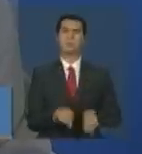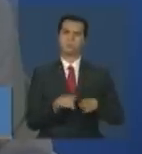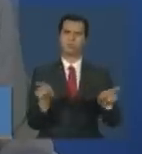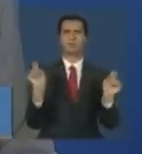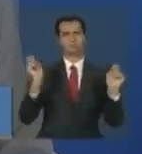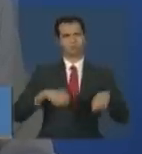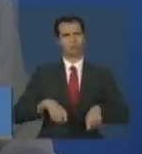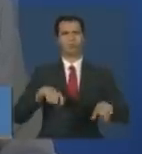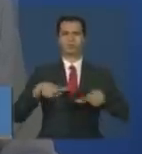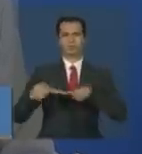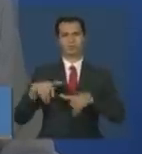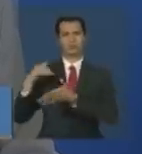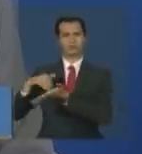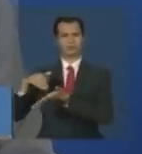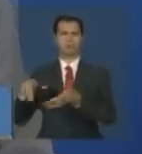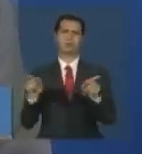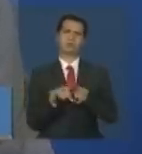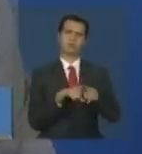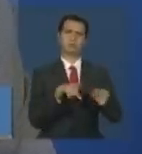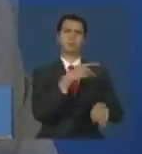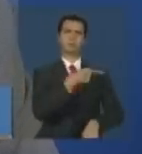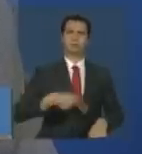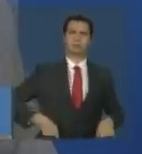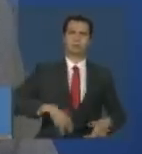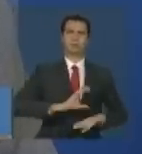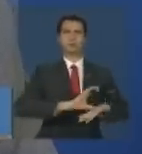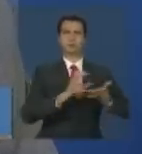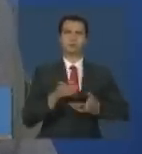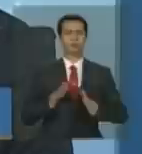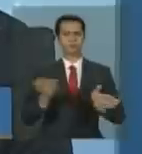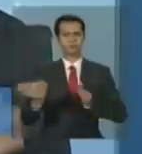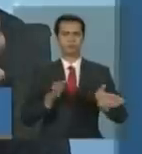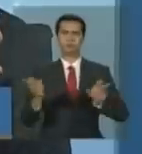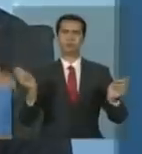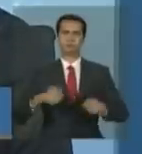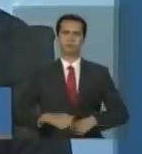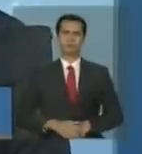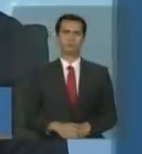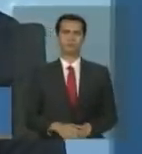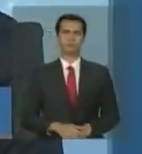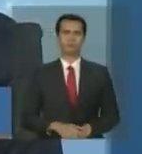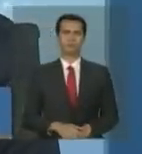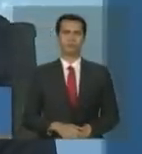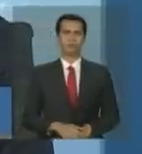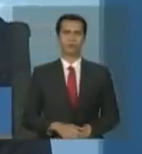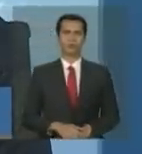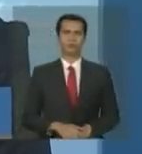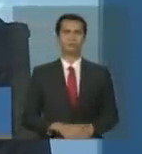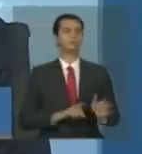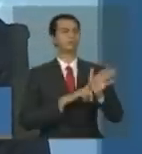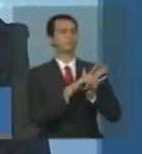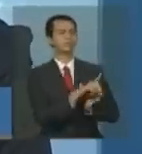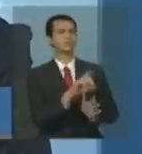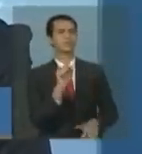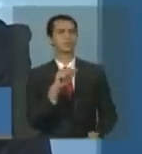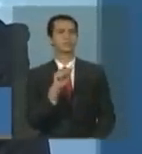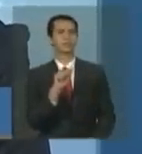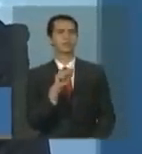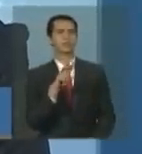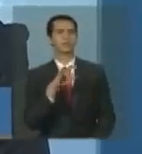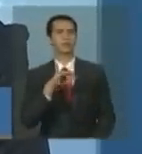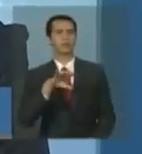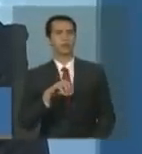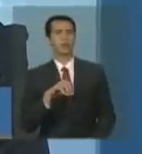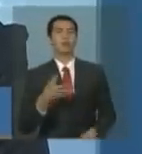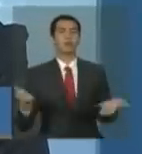ser presidente do conselho e secretário municipal. Bom, voltando então, sabe, a questão das senhas. Essa nova política de senhas traz